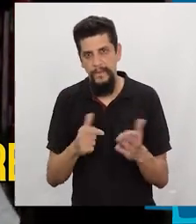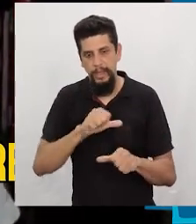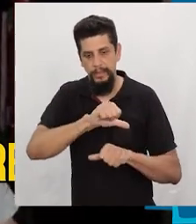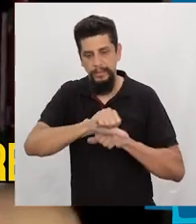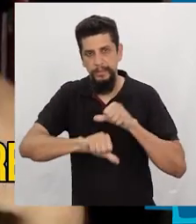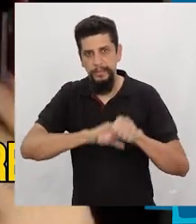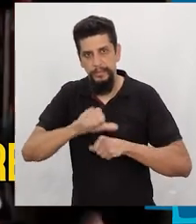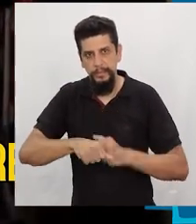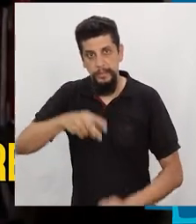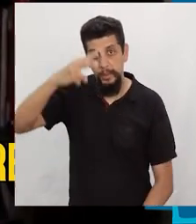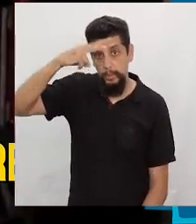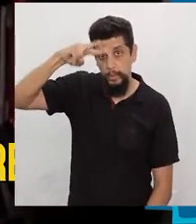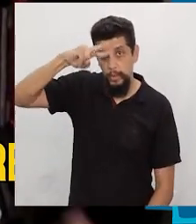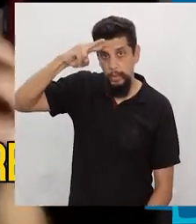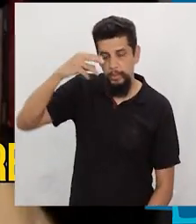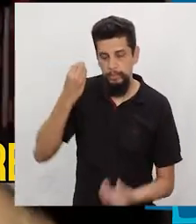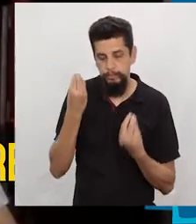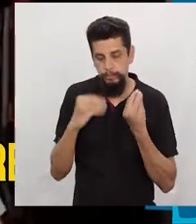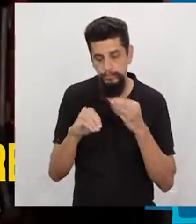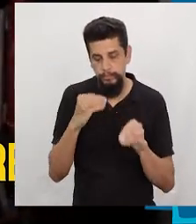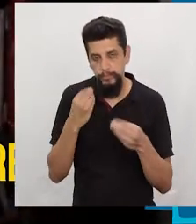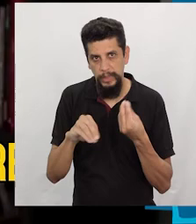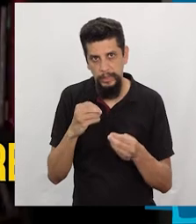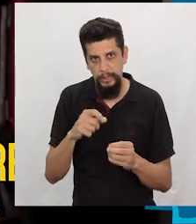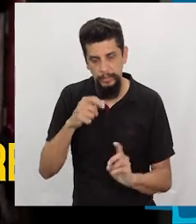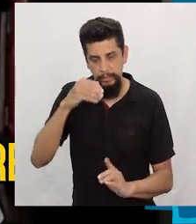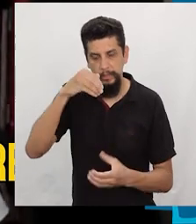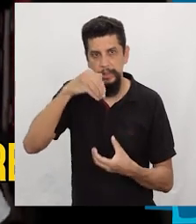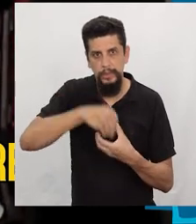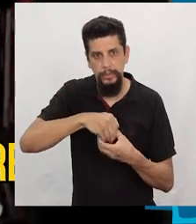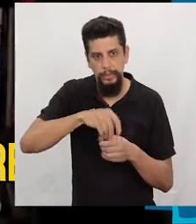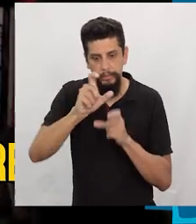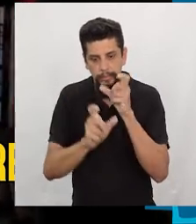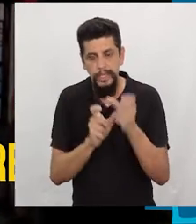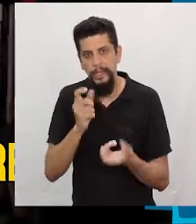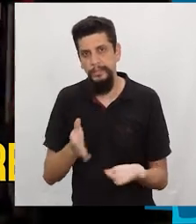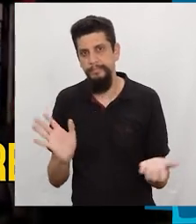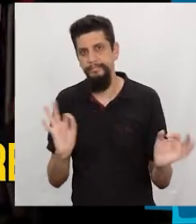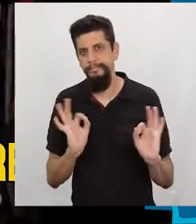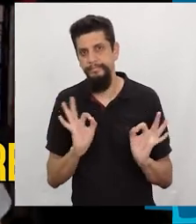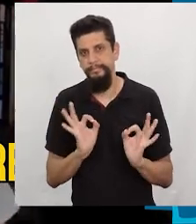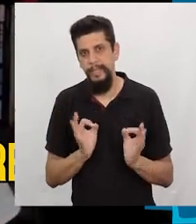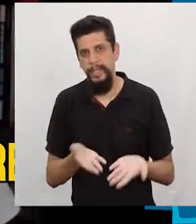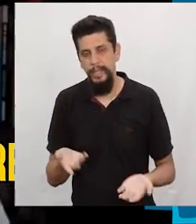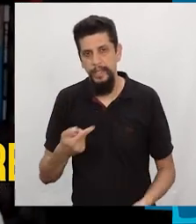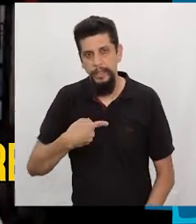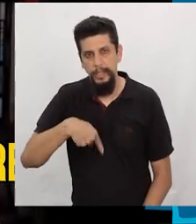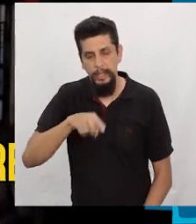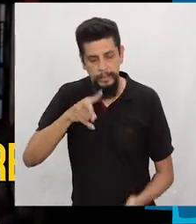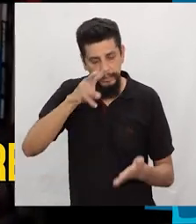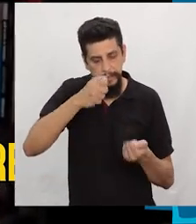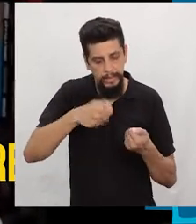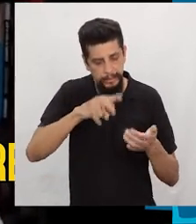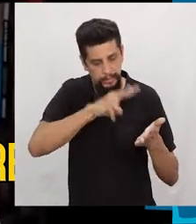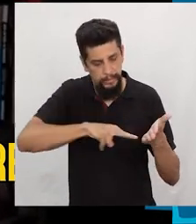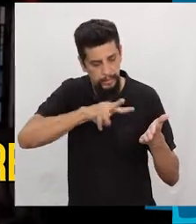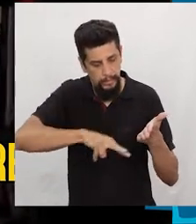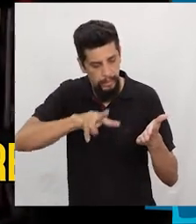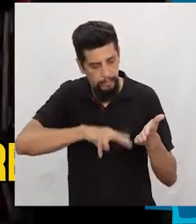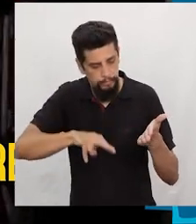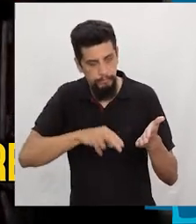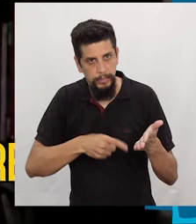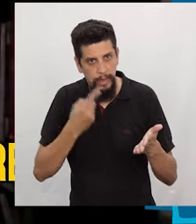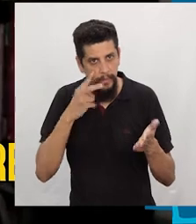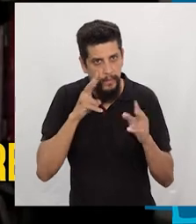você transforma aquilo numa história, você coloca dentro da vida daqueles personagens, né? Então, basicamente, é isso. A gente tem que ler bastante, a gente tem que